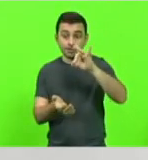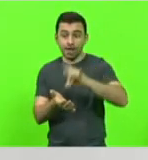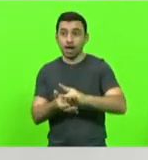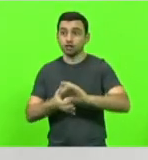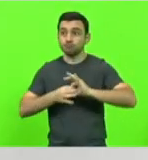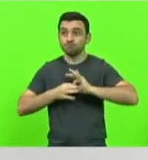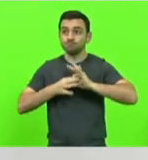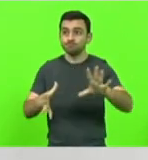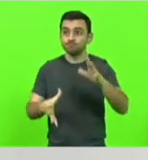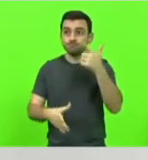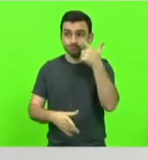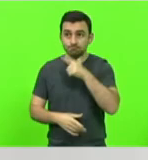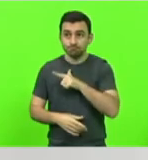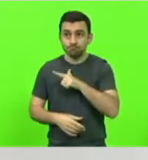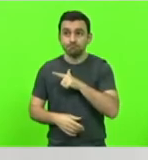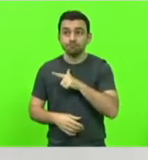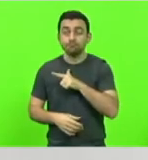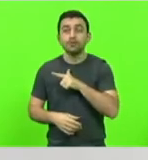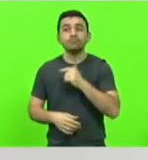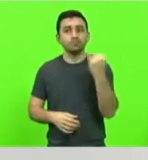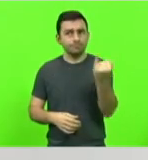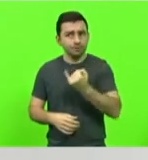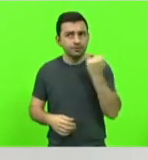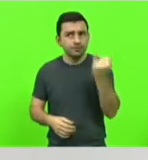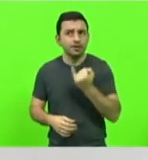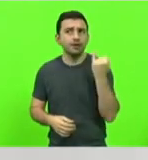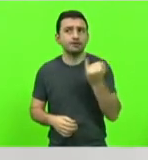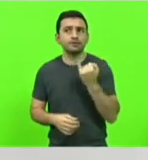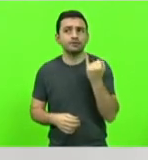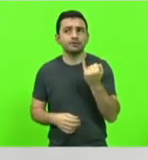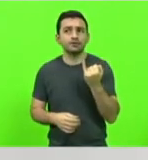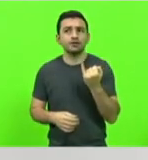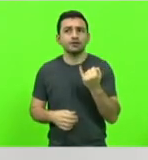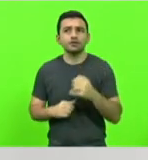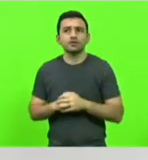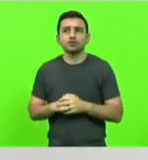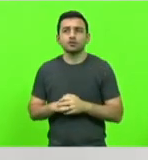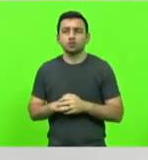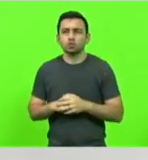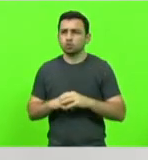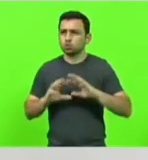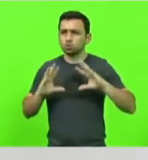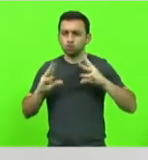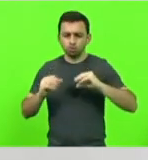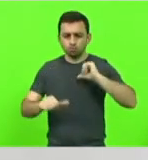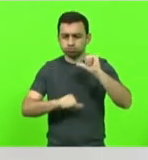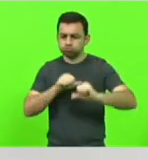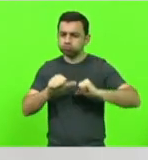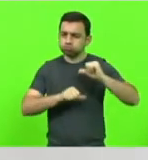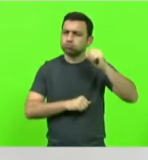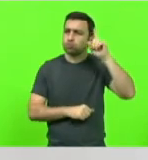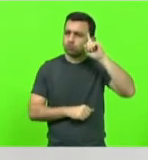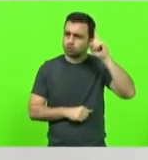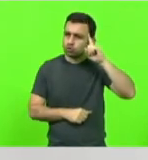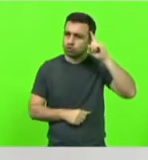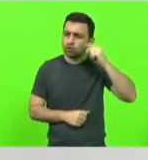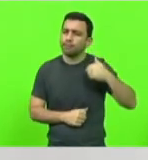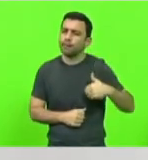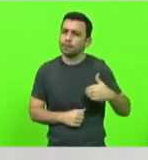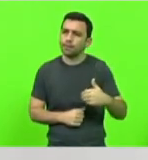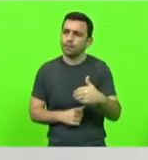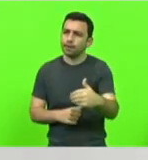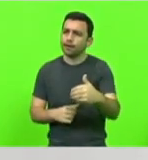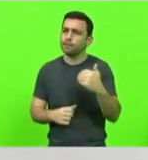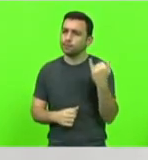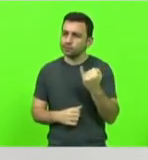libertará, isso é importantíssimo, que esse renovo tome conta do nosso peito todos os dias.